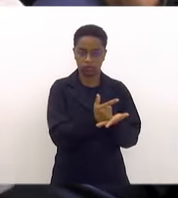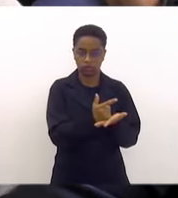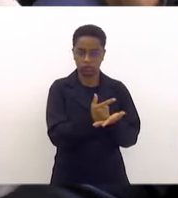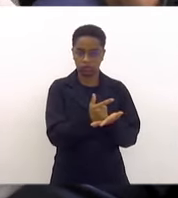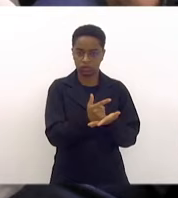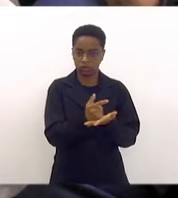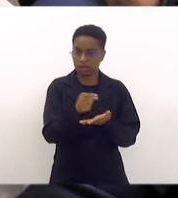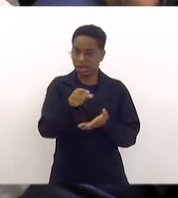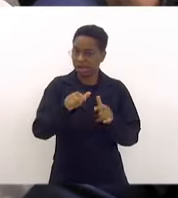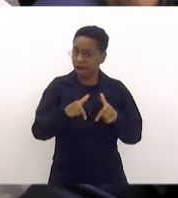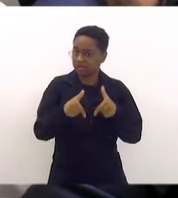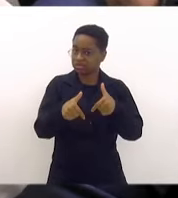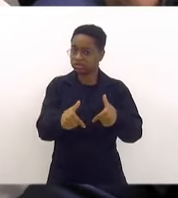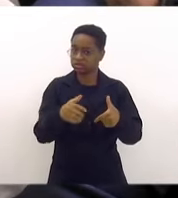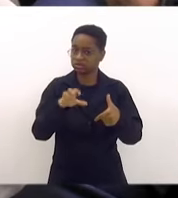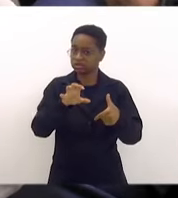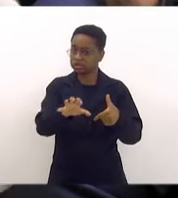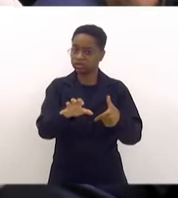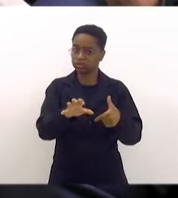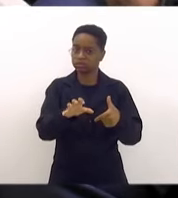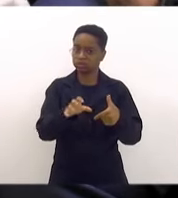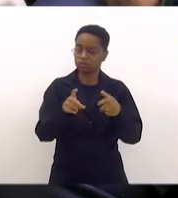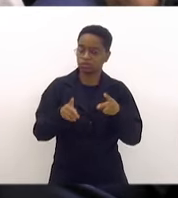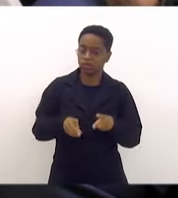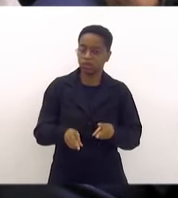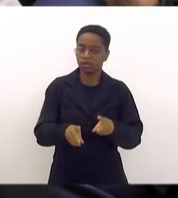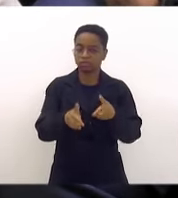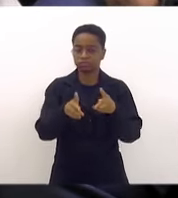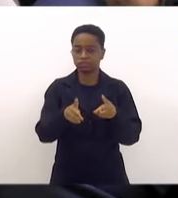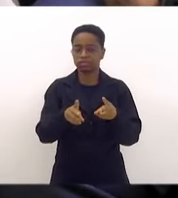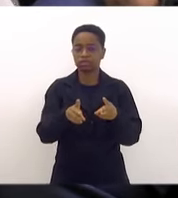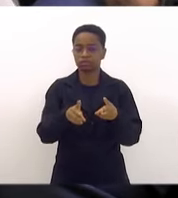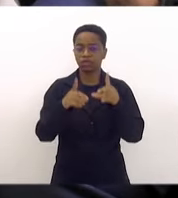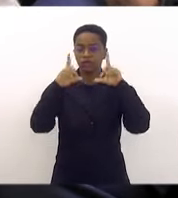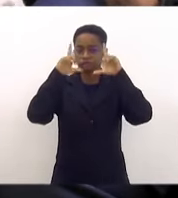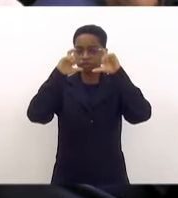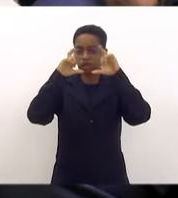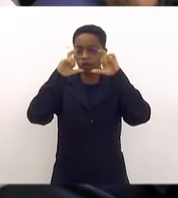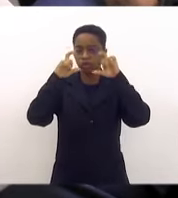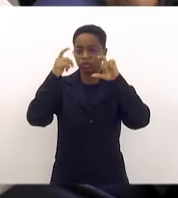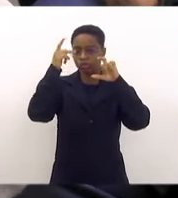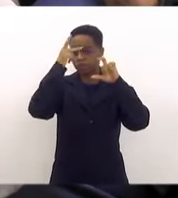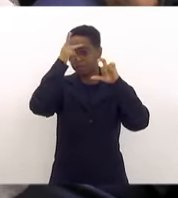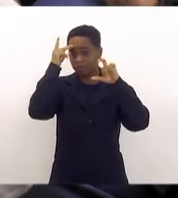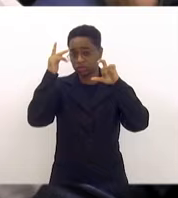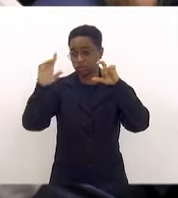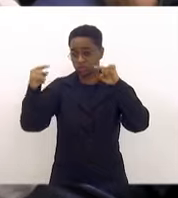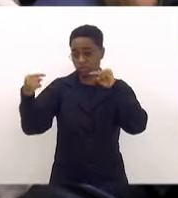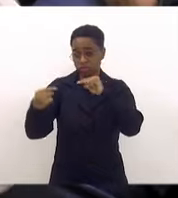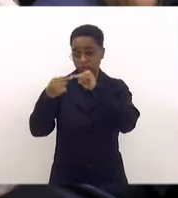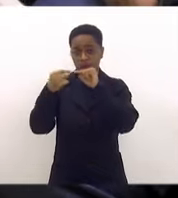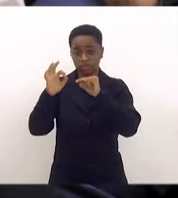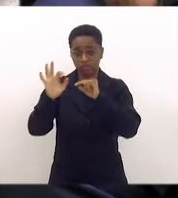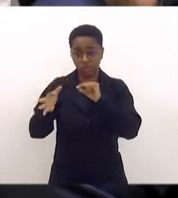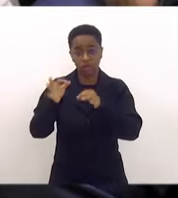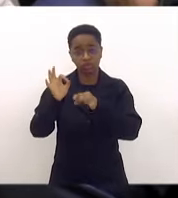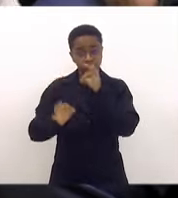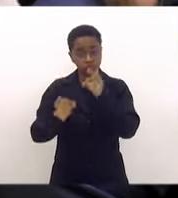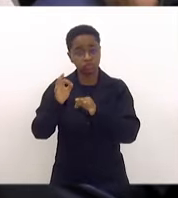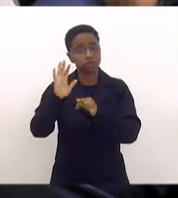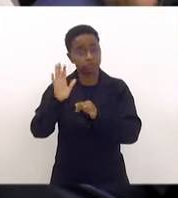método que persiste na manutenção da fotografia de uma pessoa que já foi a julgamento e é